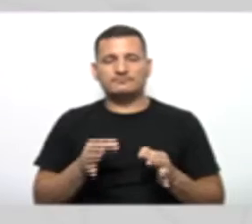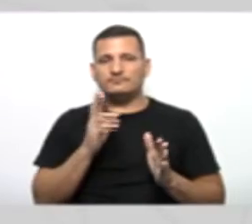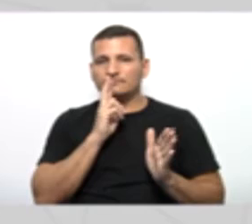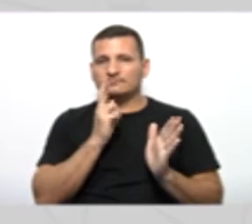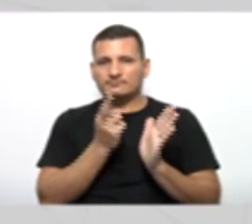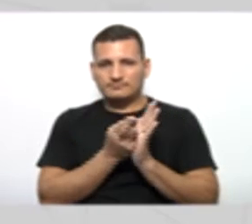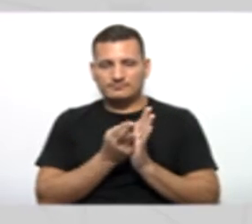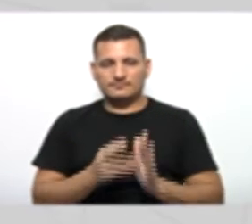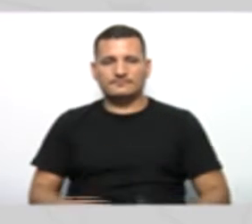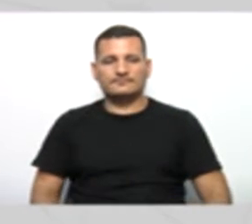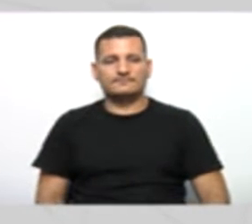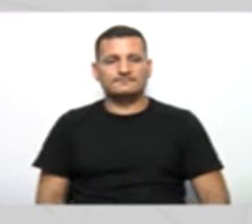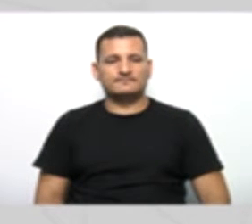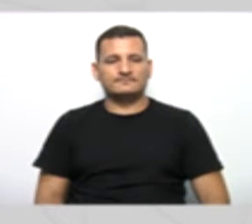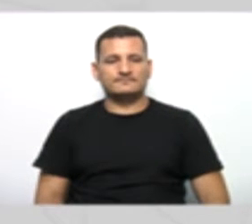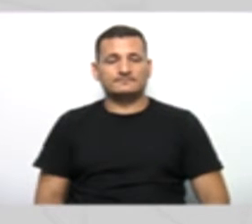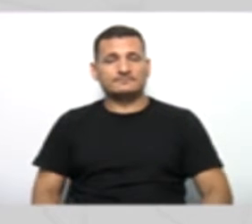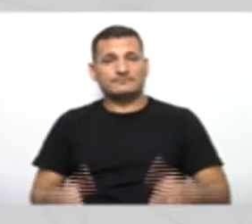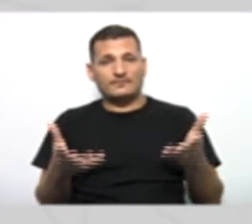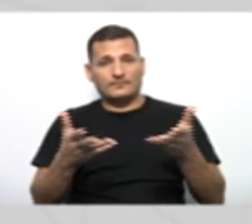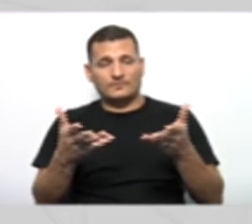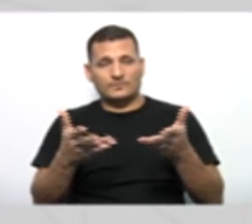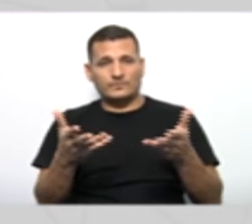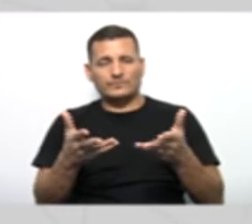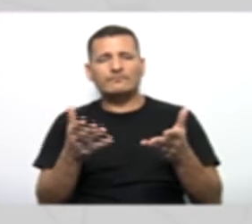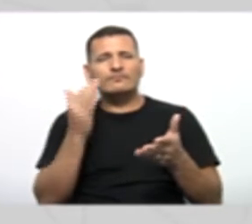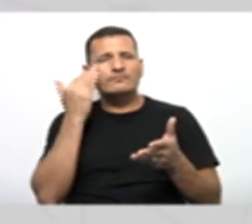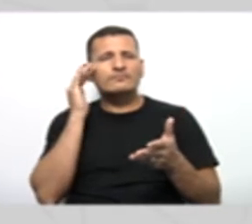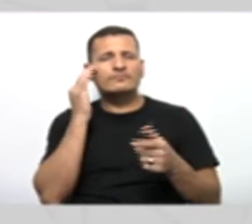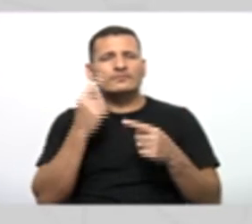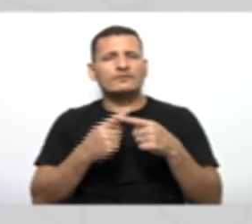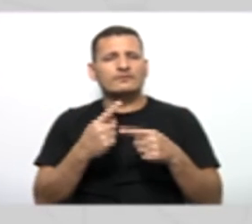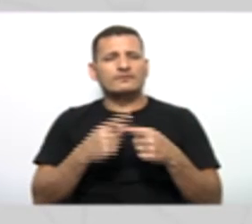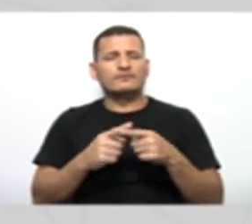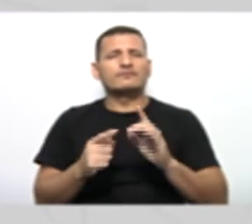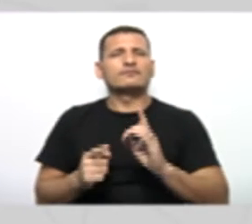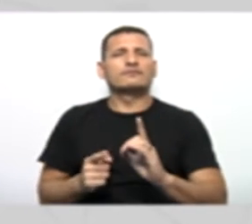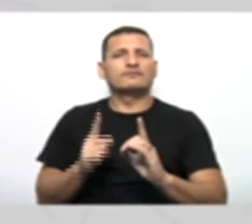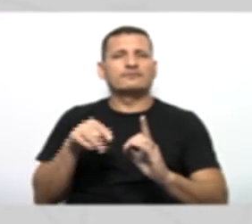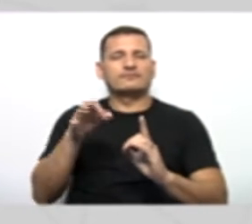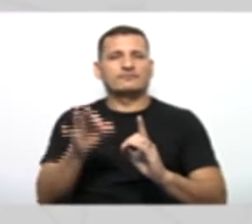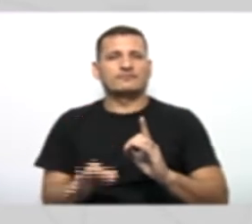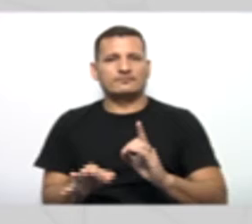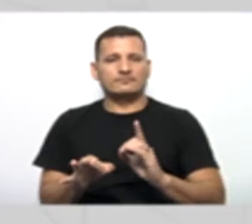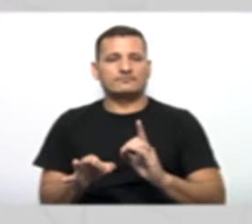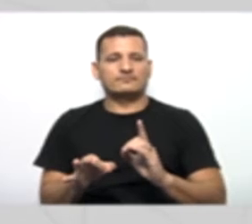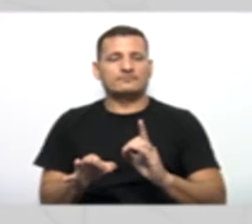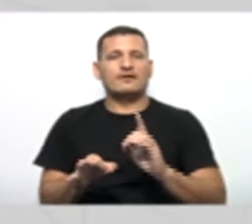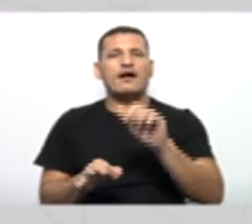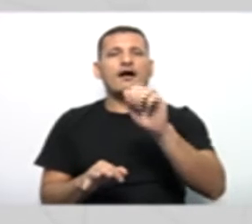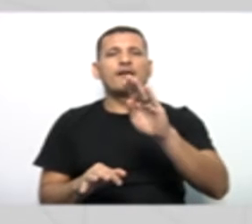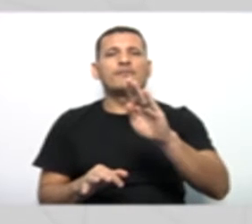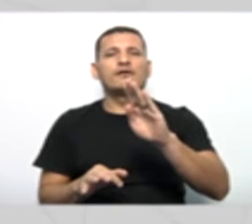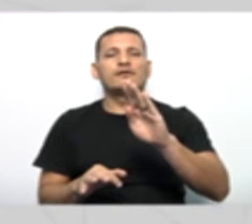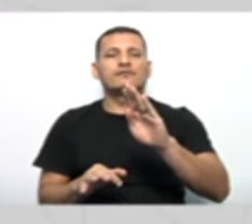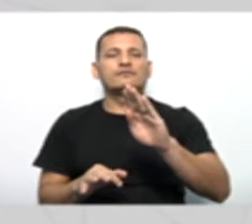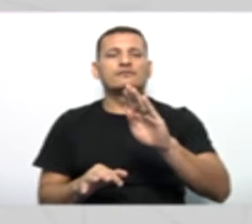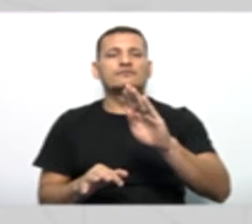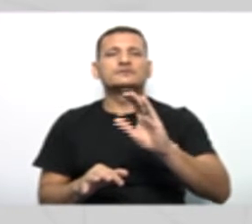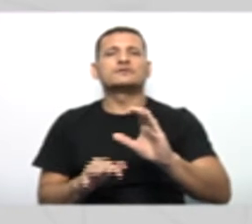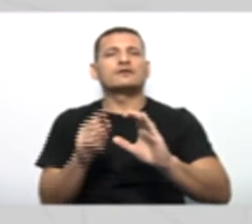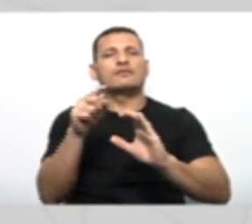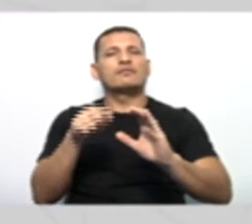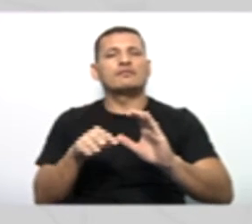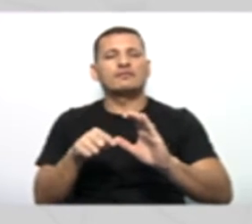resposta da questão. Mas agora vamos entender o porquê que a letra D é a correta e não as outras. O que